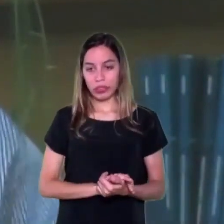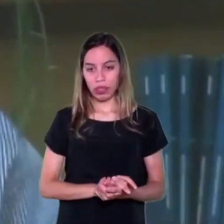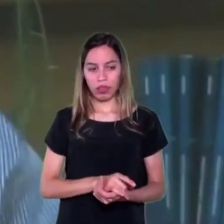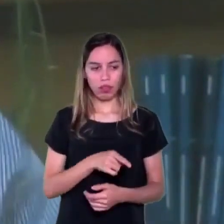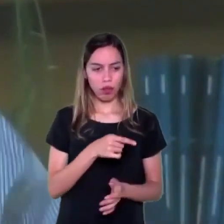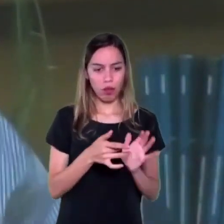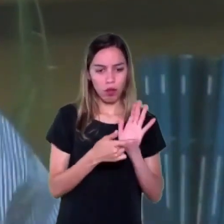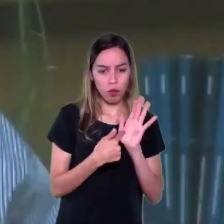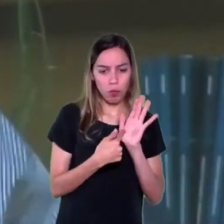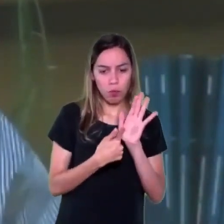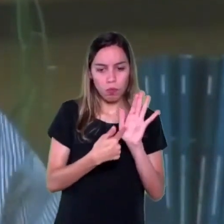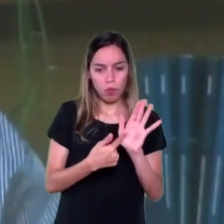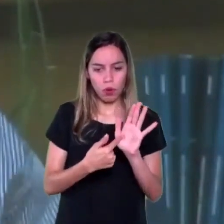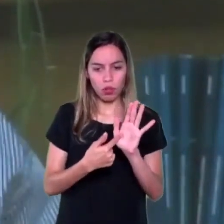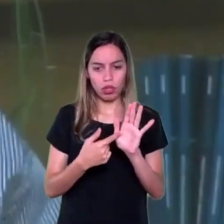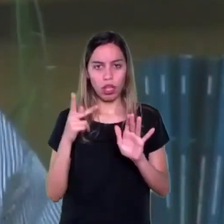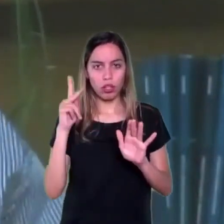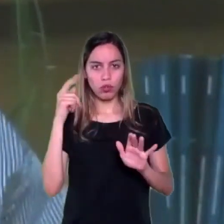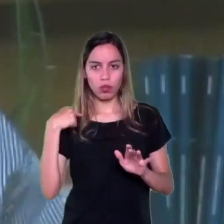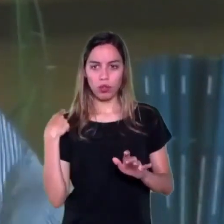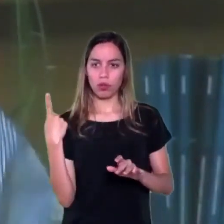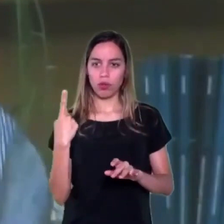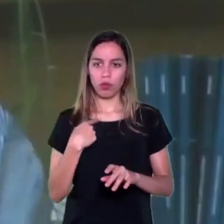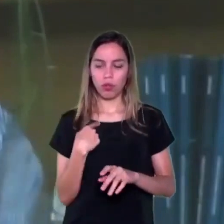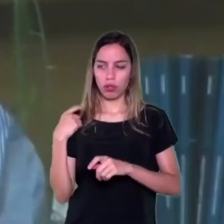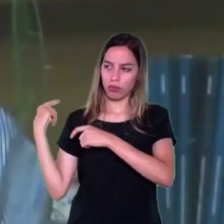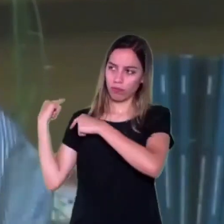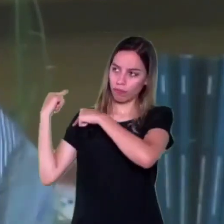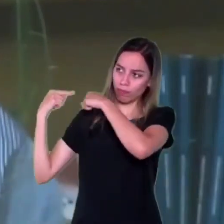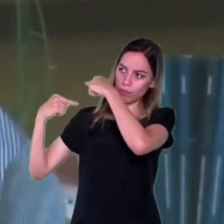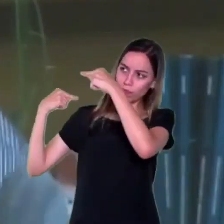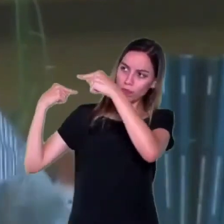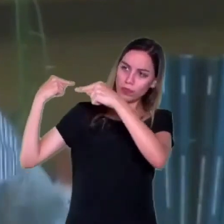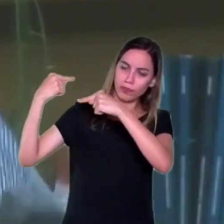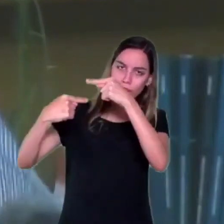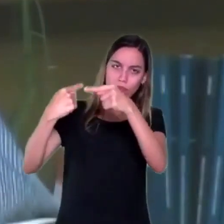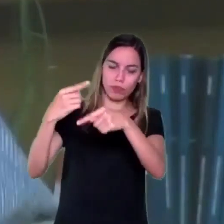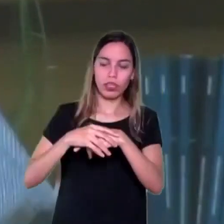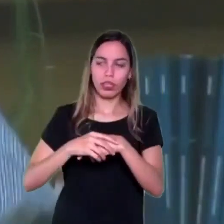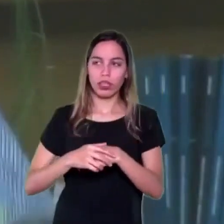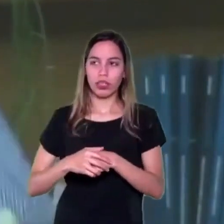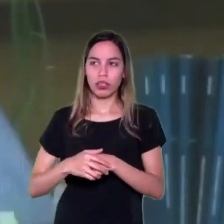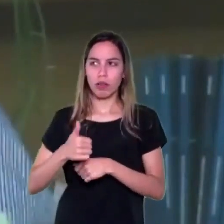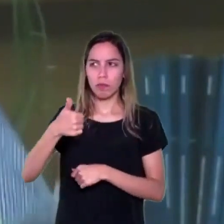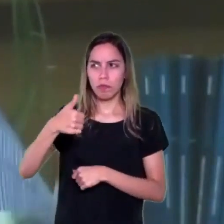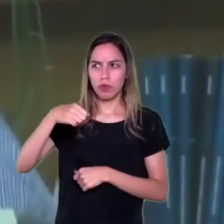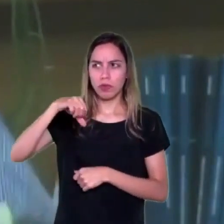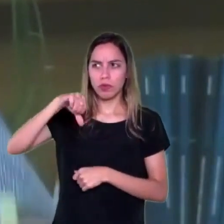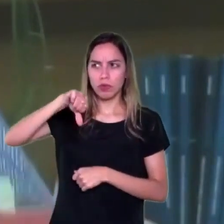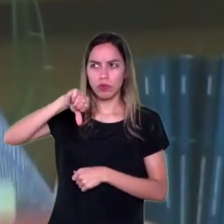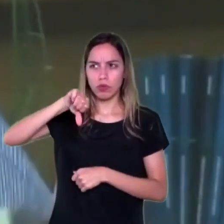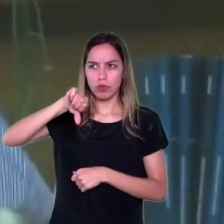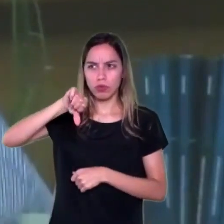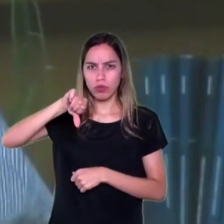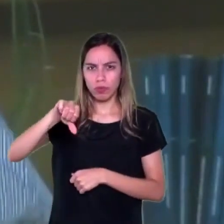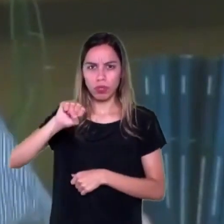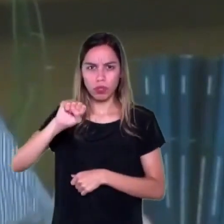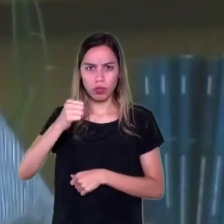antepassados desde 1877, quando o Arraial de Santana